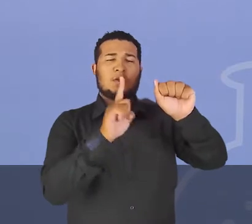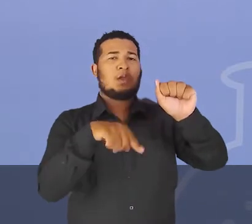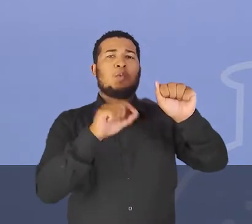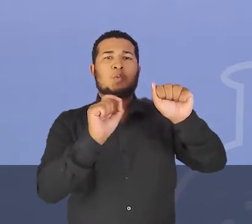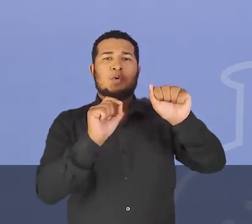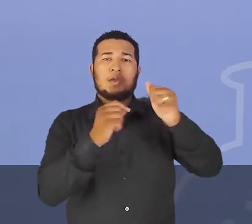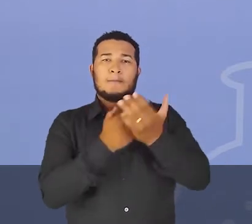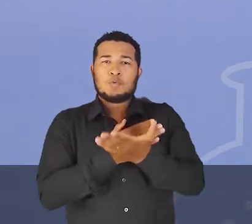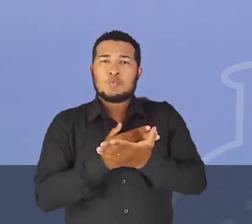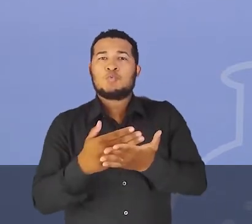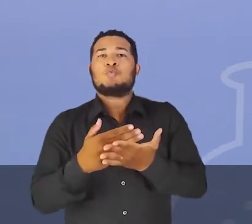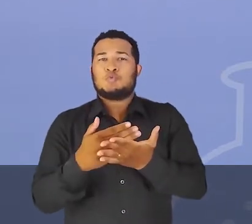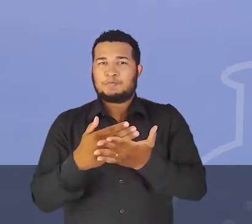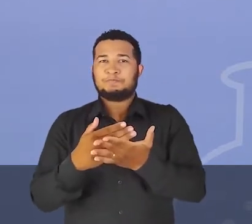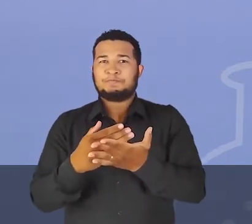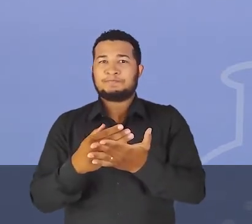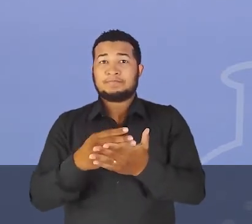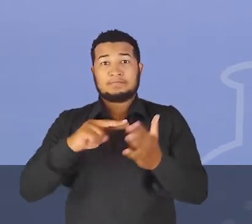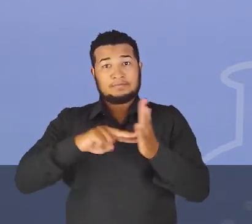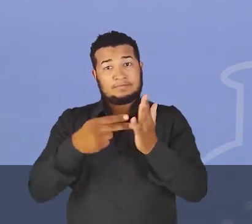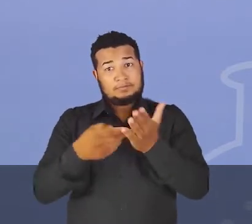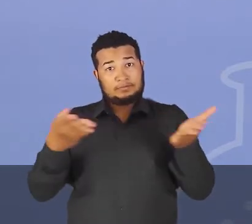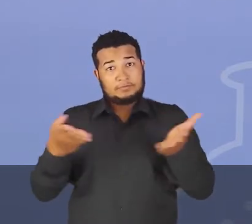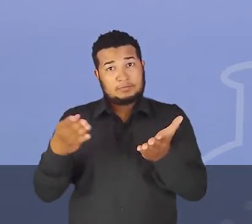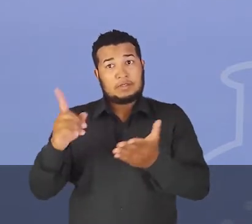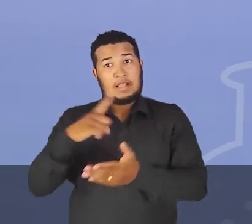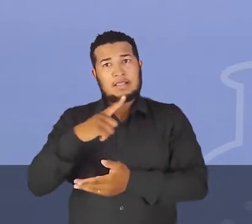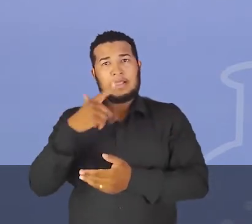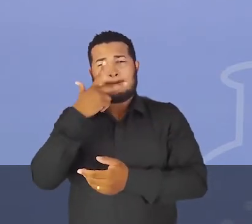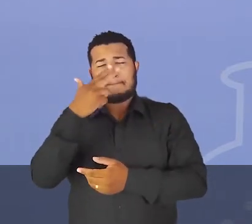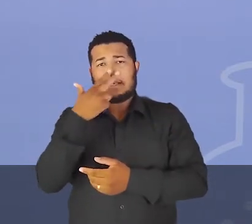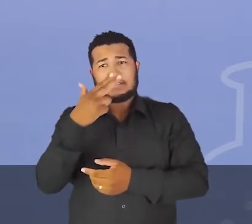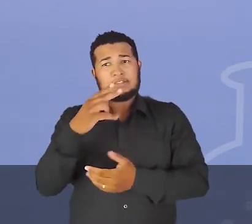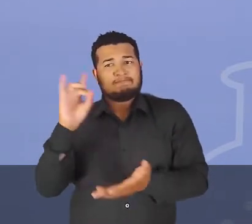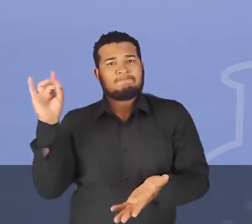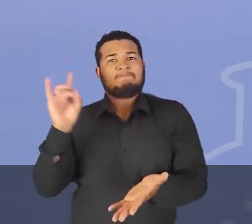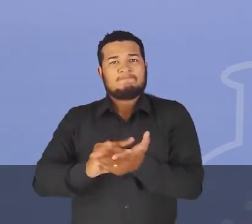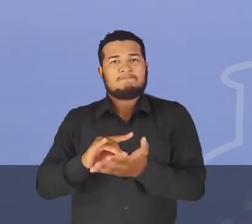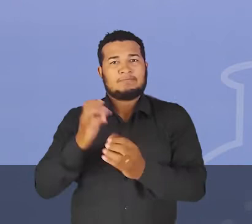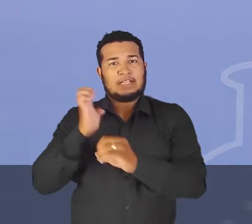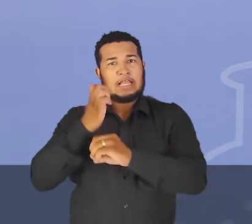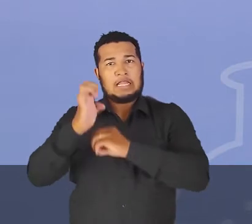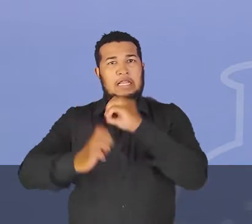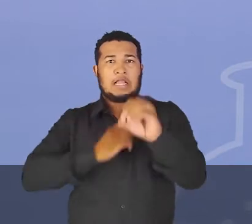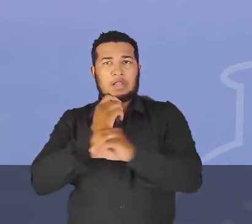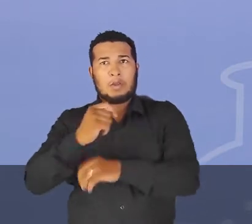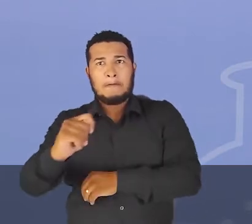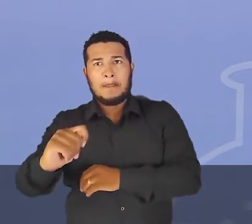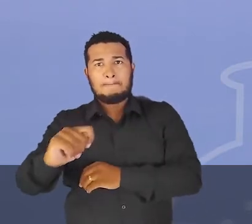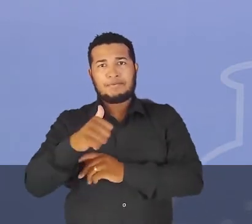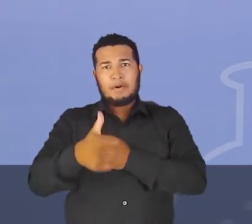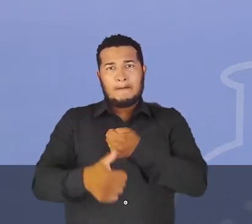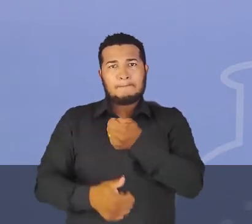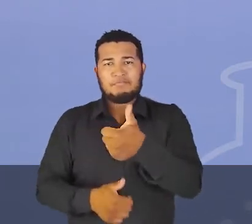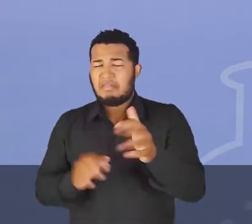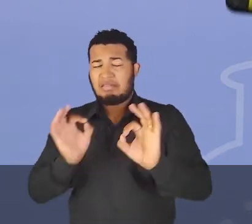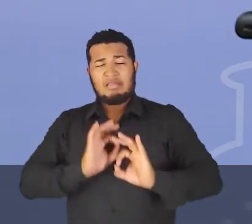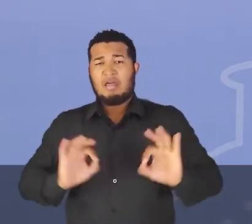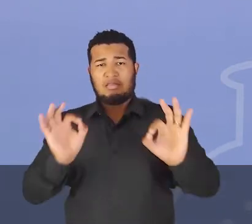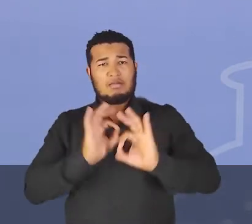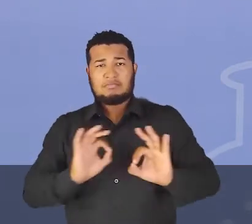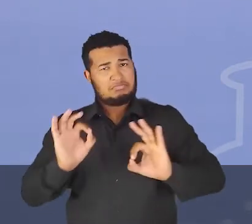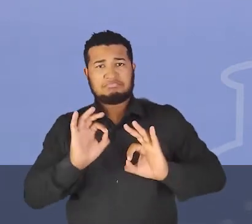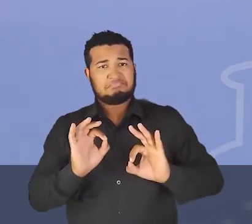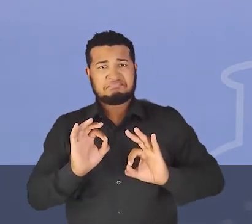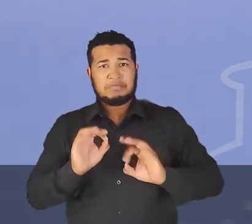do metal. Então, quer dizer que nesse momento, ele está com o seu número de elétrons original, sem ganhar nem perder elétrons para o